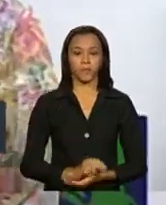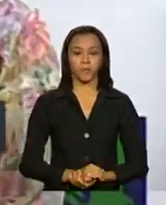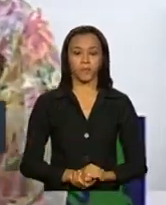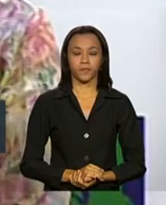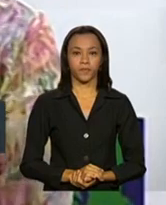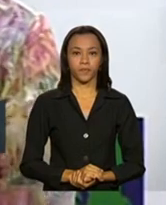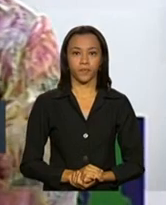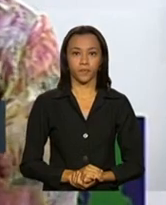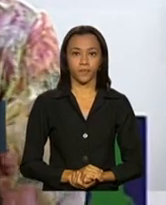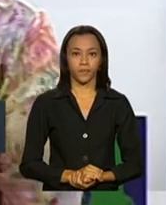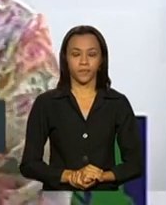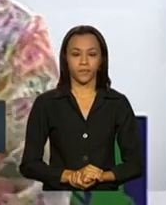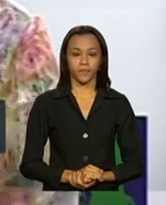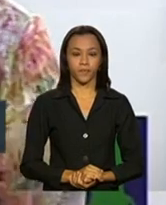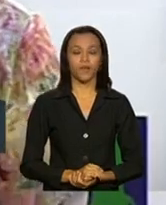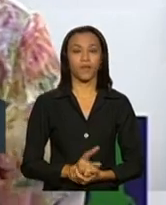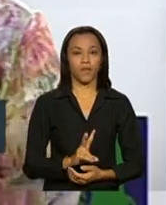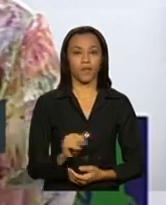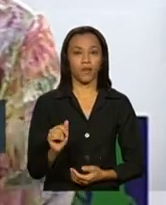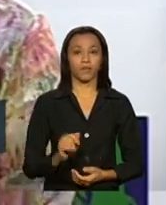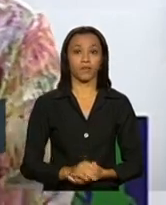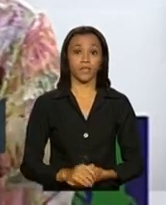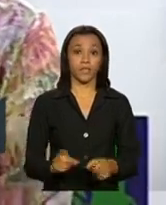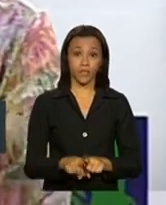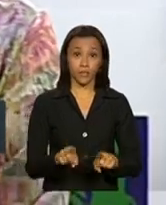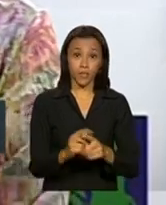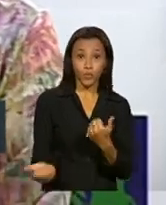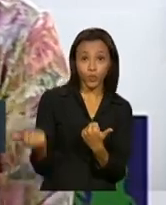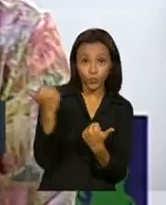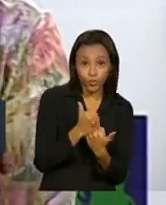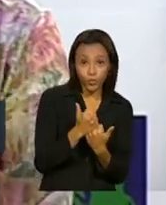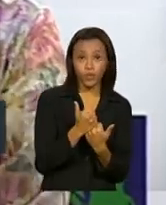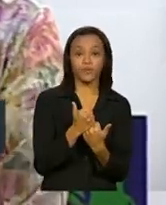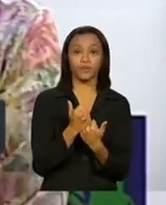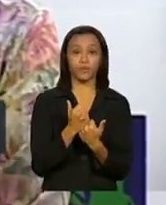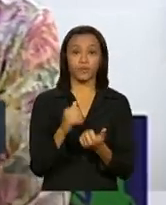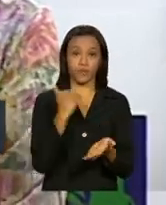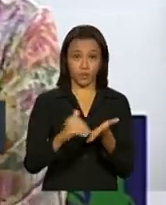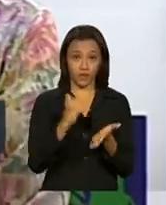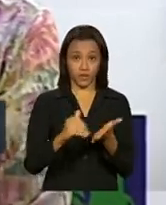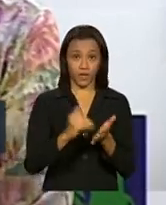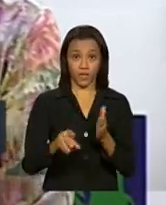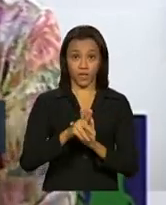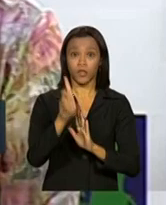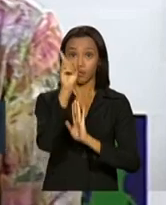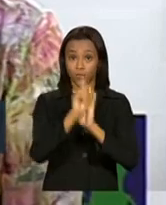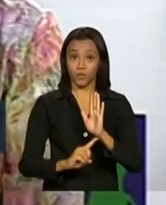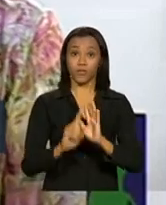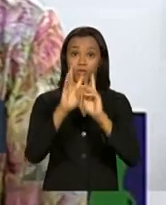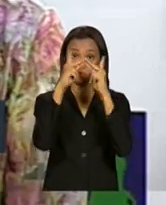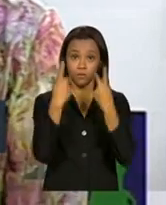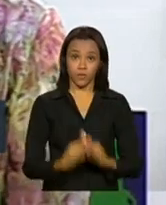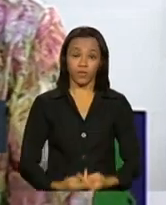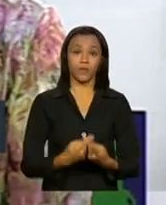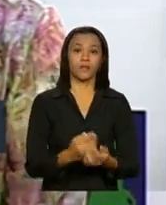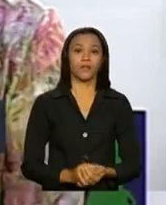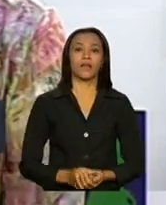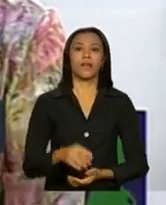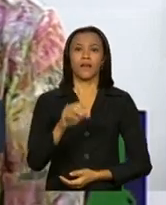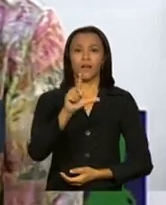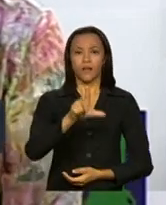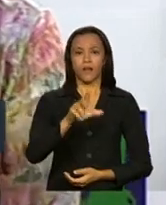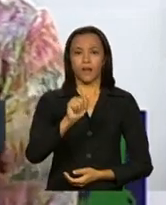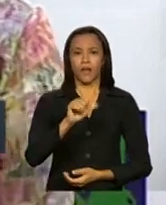enfim eh mas elas são como suplentes da Secretaria dos Direitos Humanos a Laíssa da